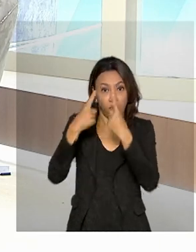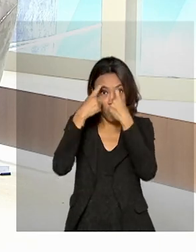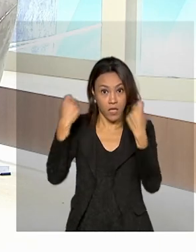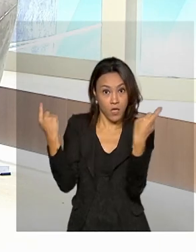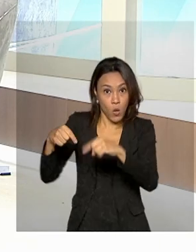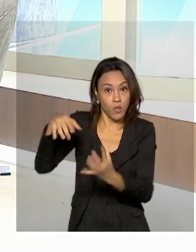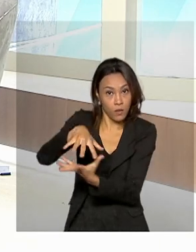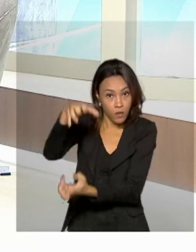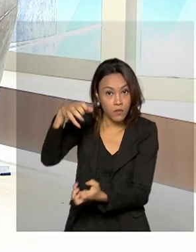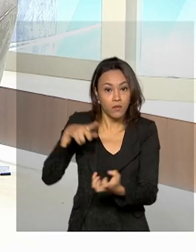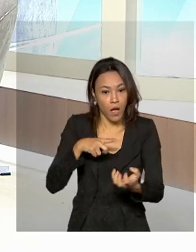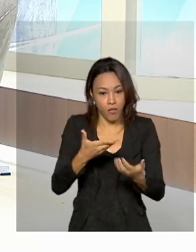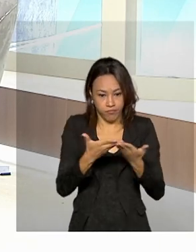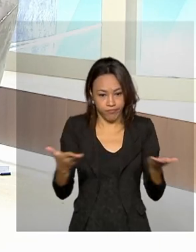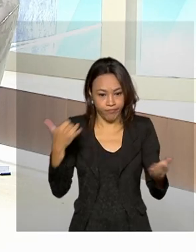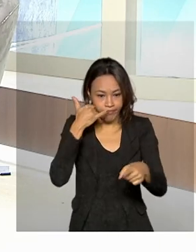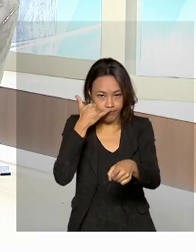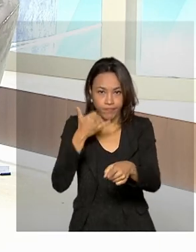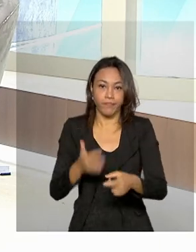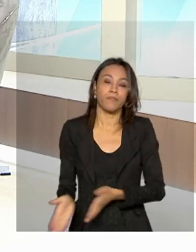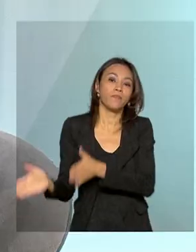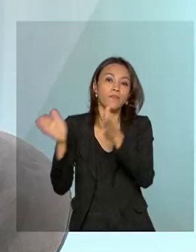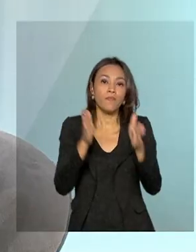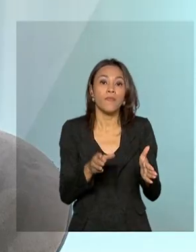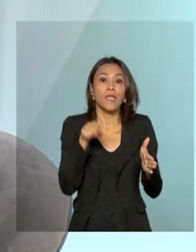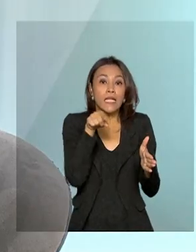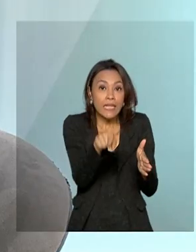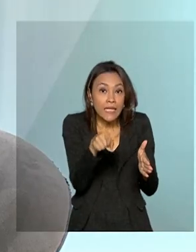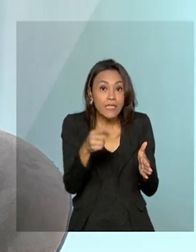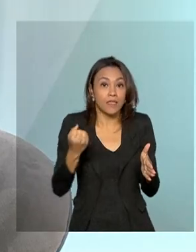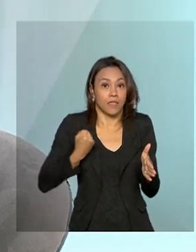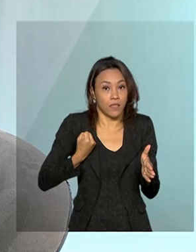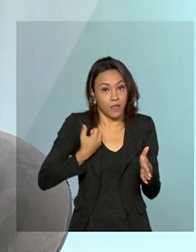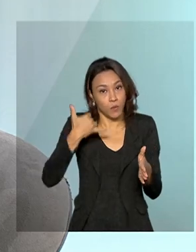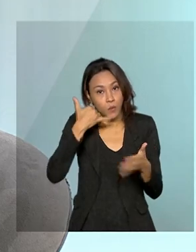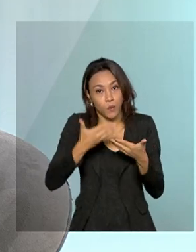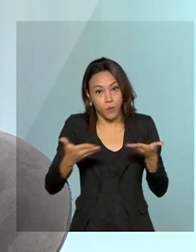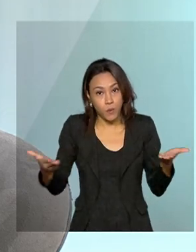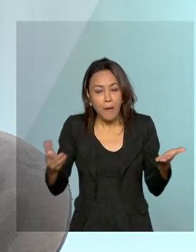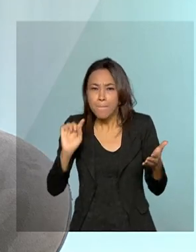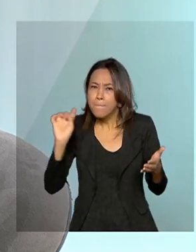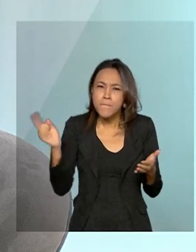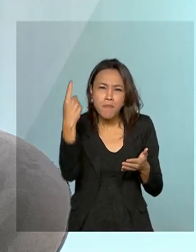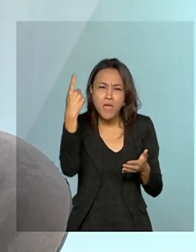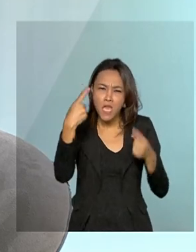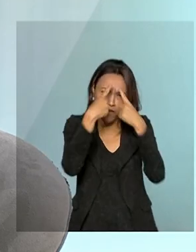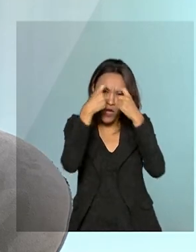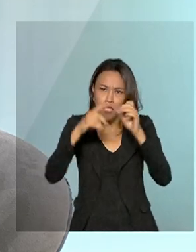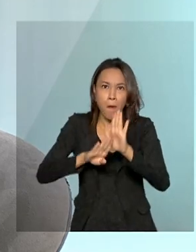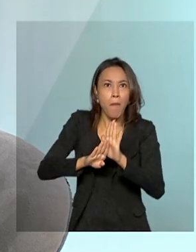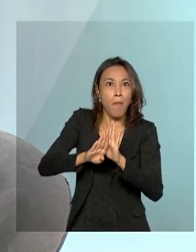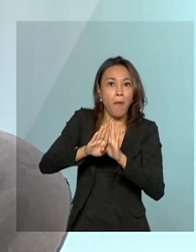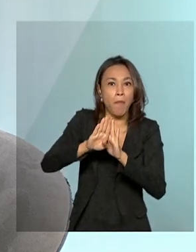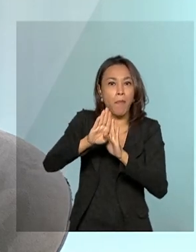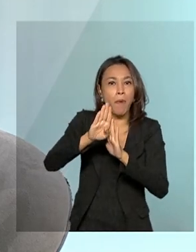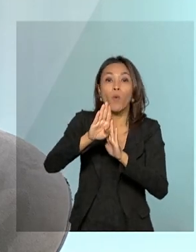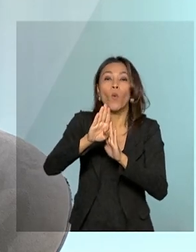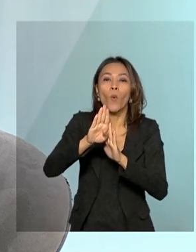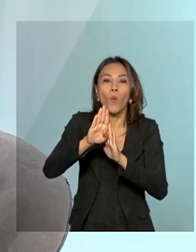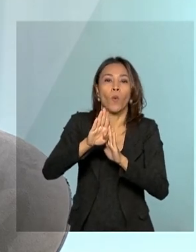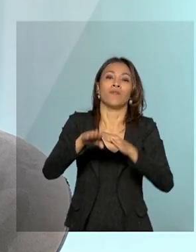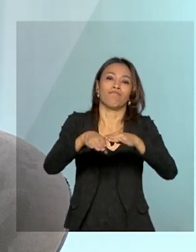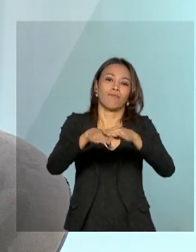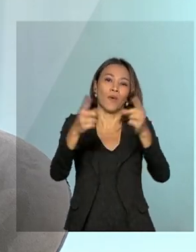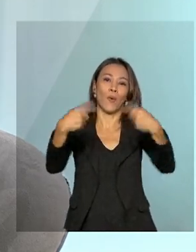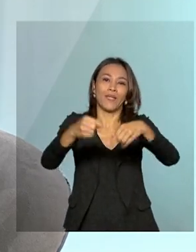aqui deixa eu explicar para você. Nos nossos canais, a primeira violência disparada no Brasil é contra